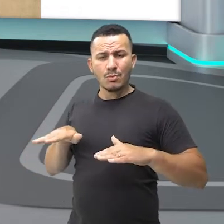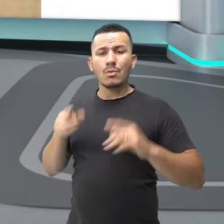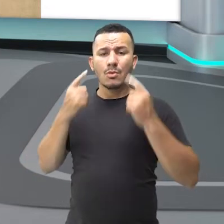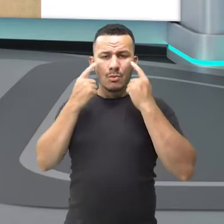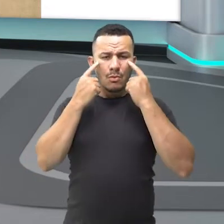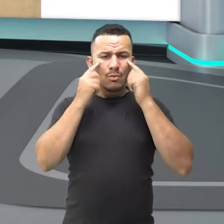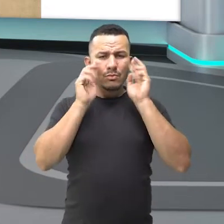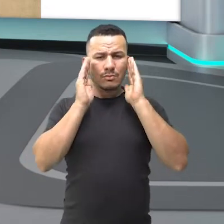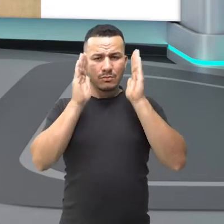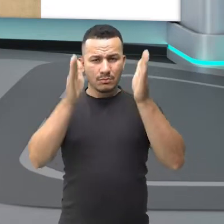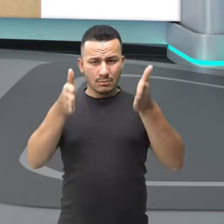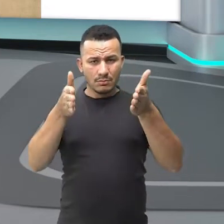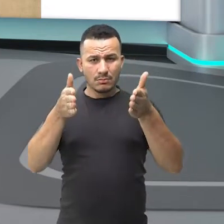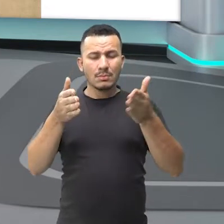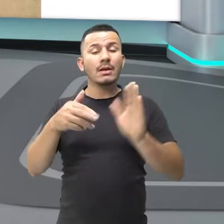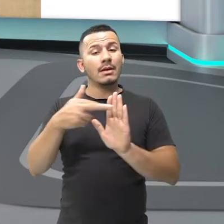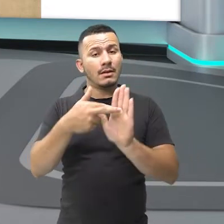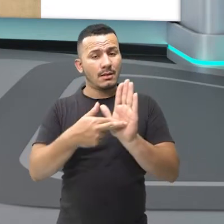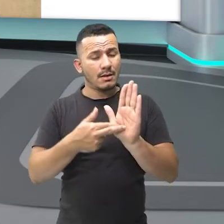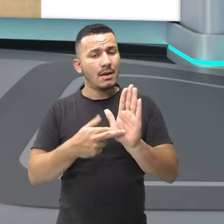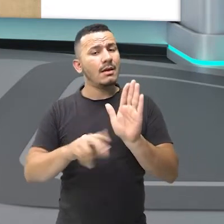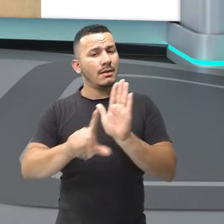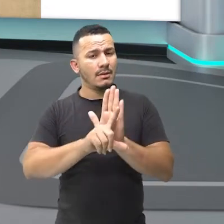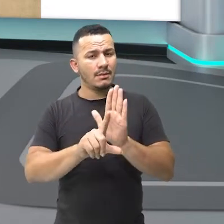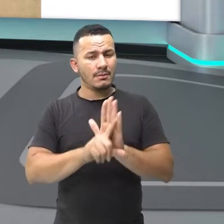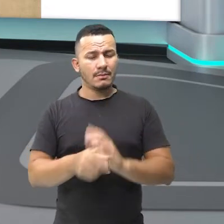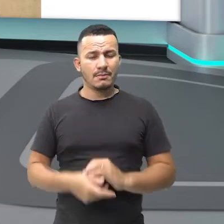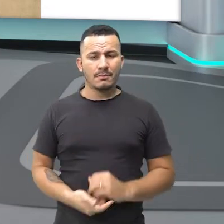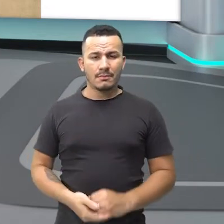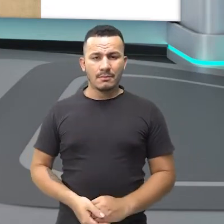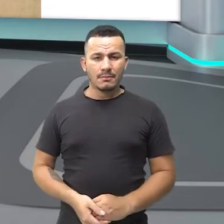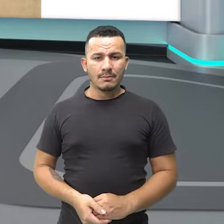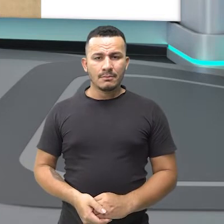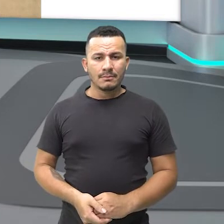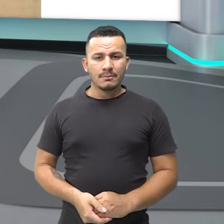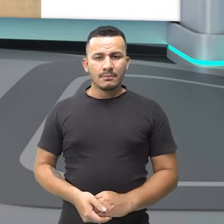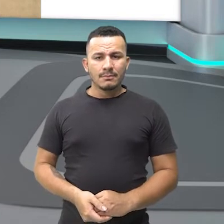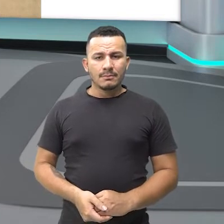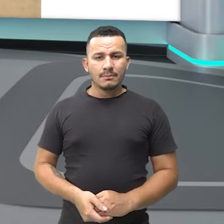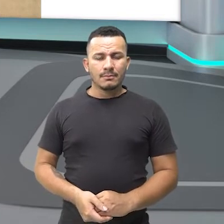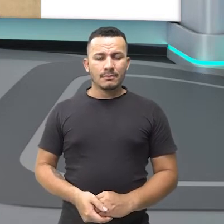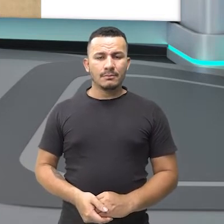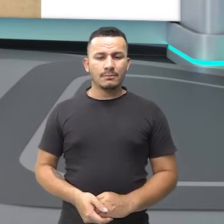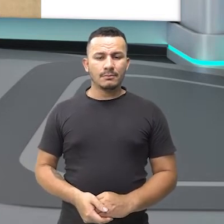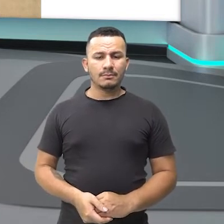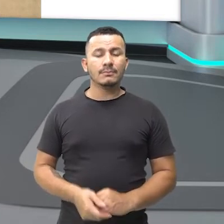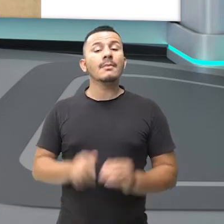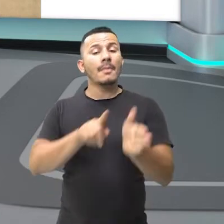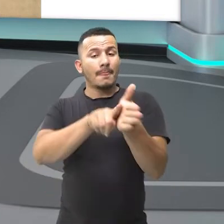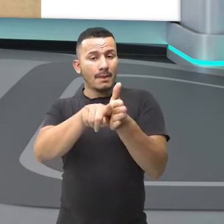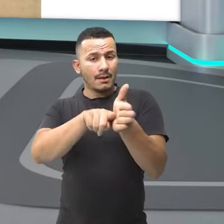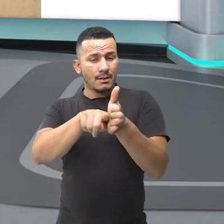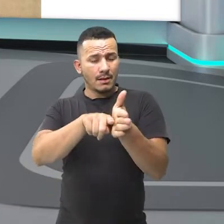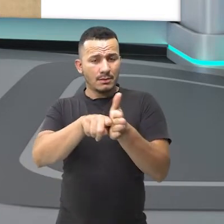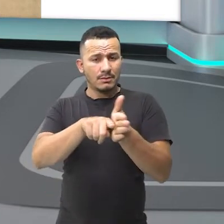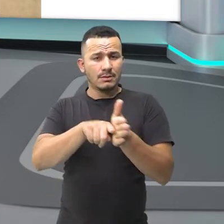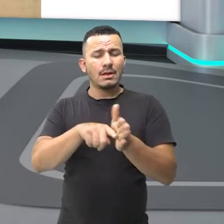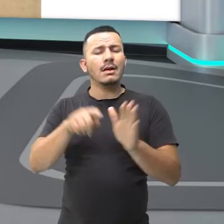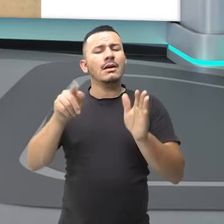E o olho de frente. Então, é uma regra, tá? E a gente vai analisar também agora